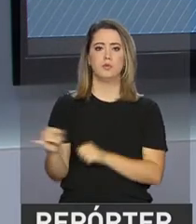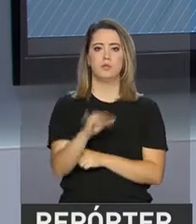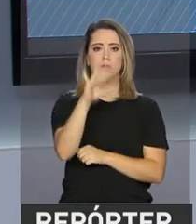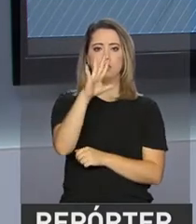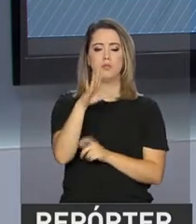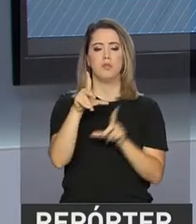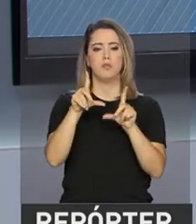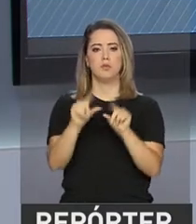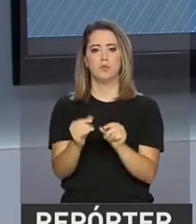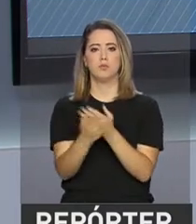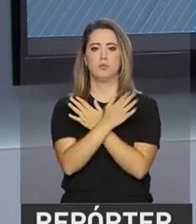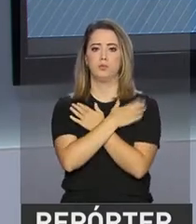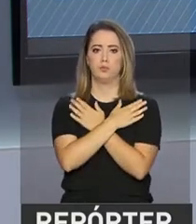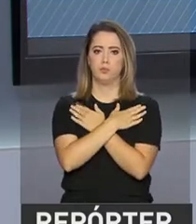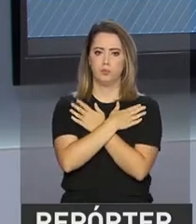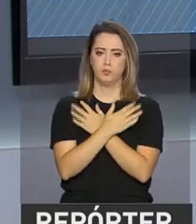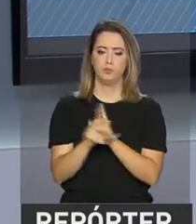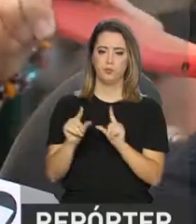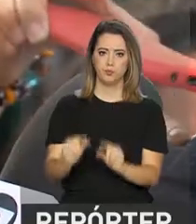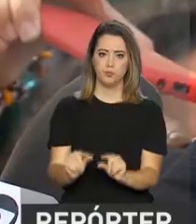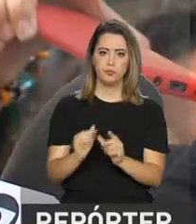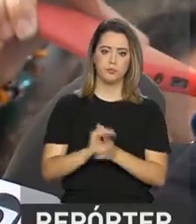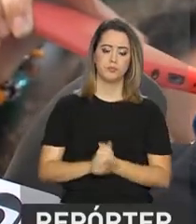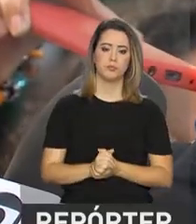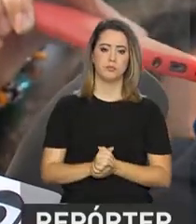eo desemprego em queda